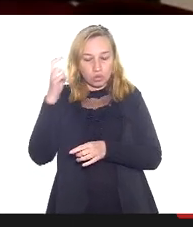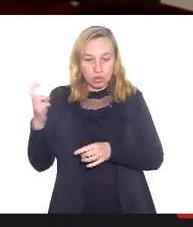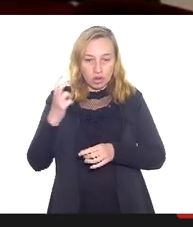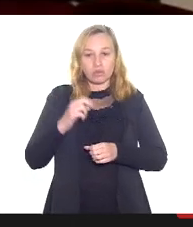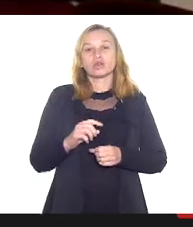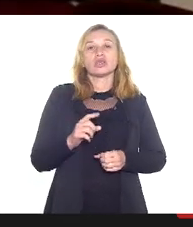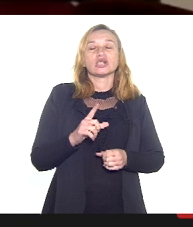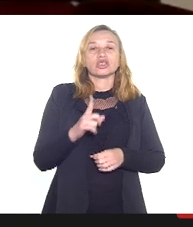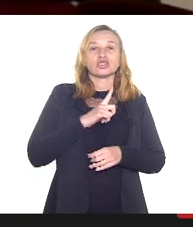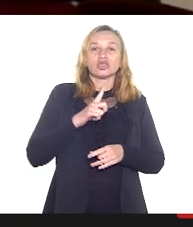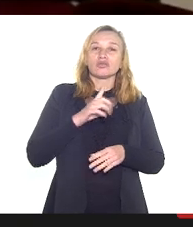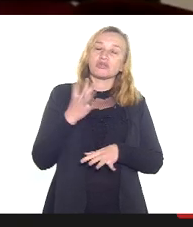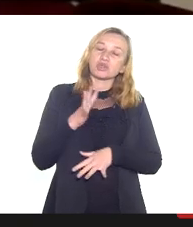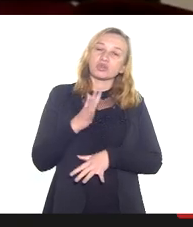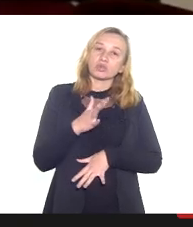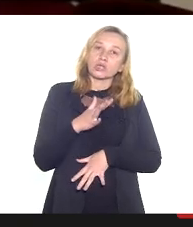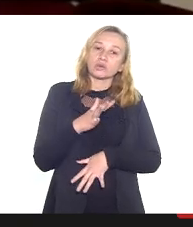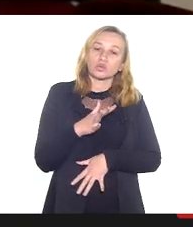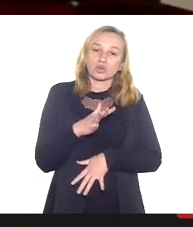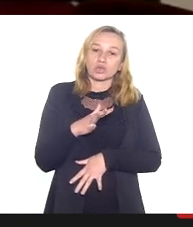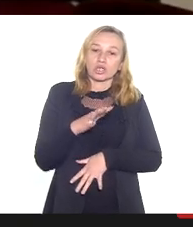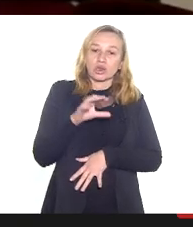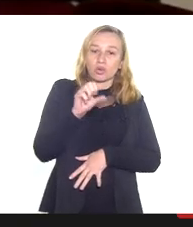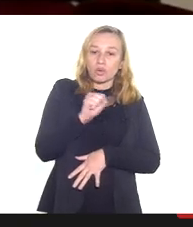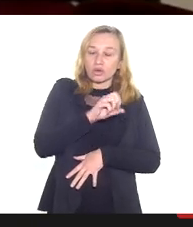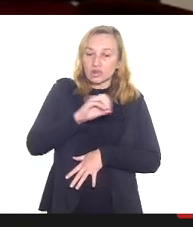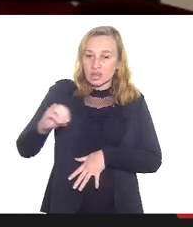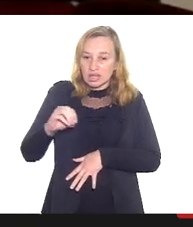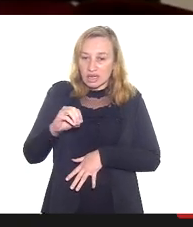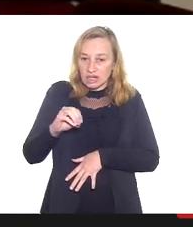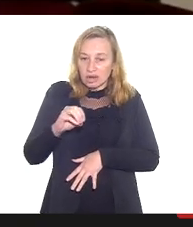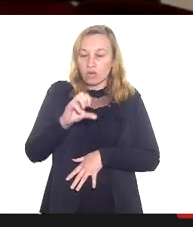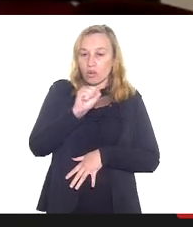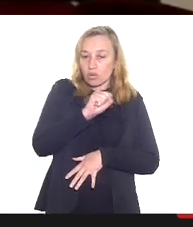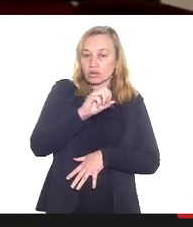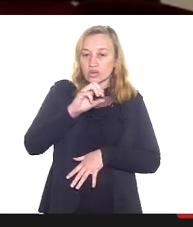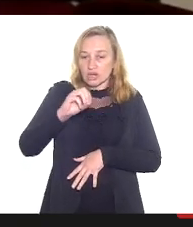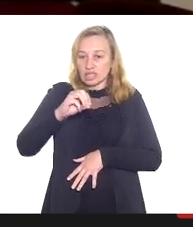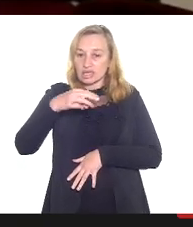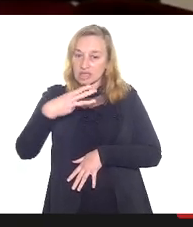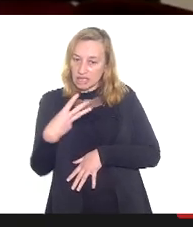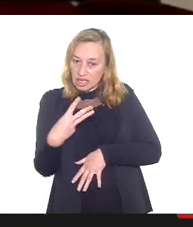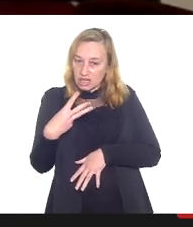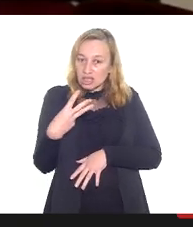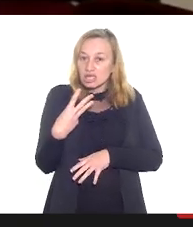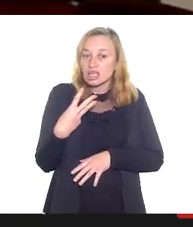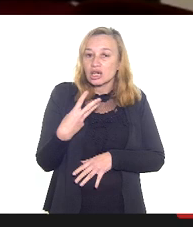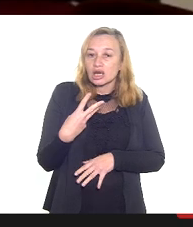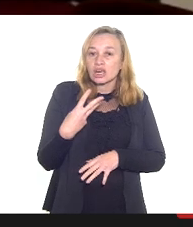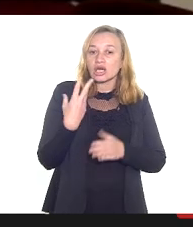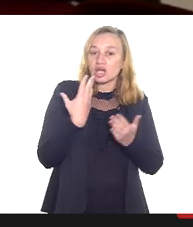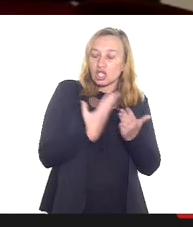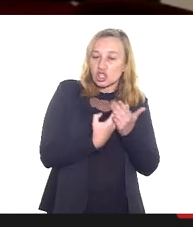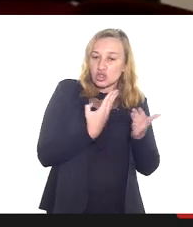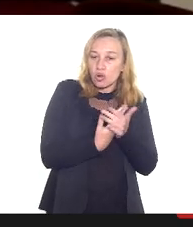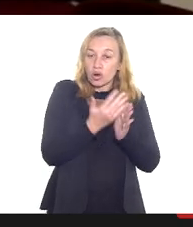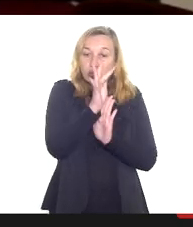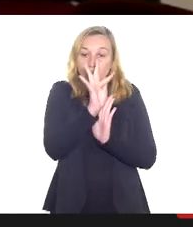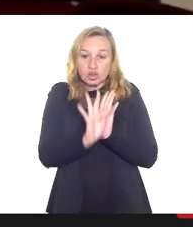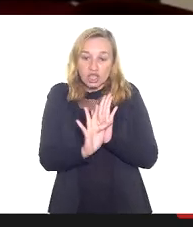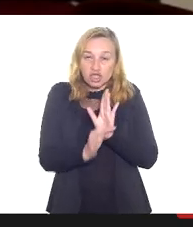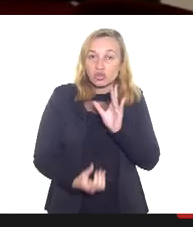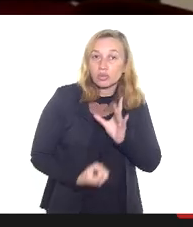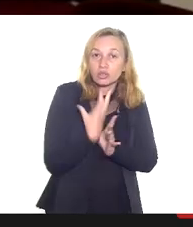nós tivemos uma média, né, de 803 escolas participantes na parte do texto introdutório,